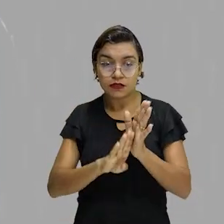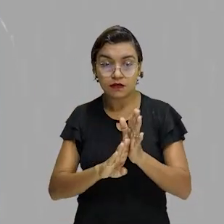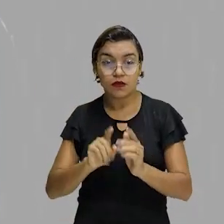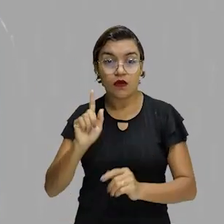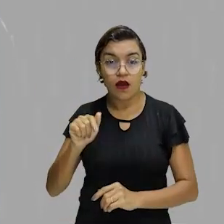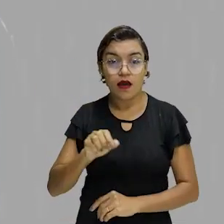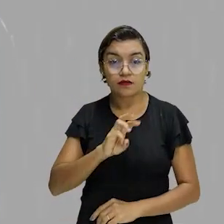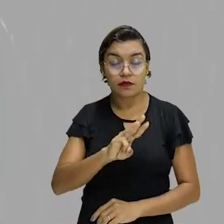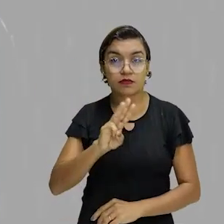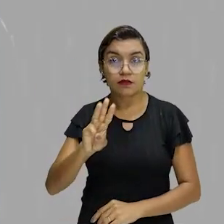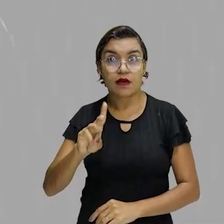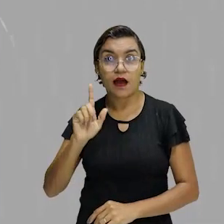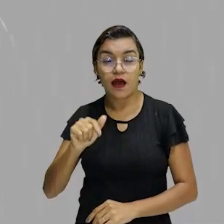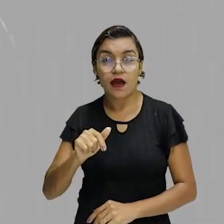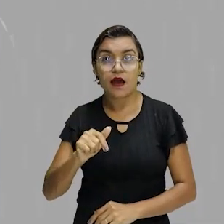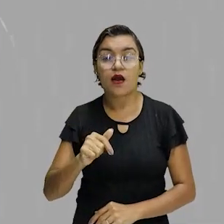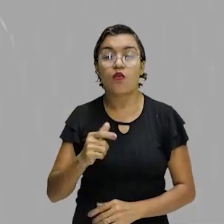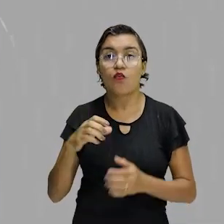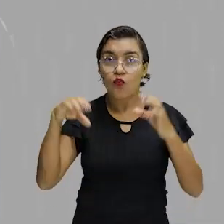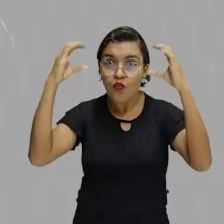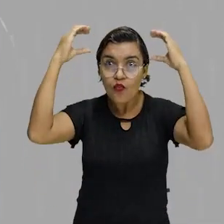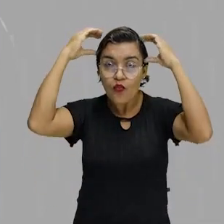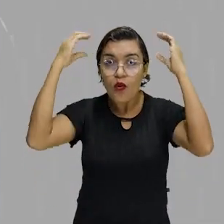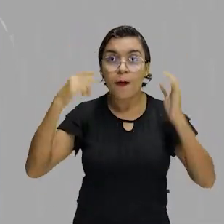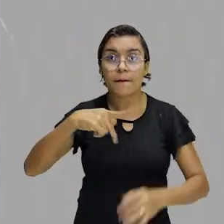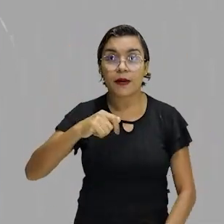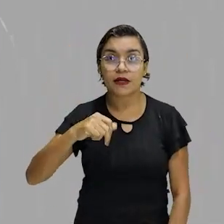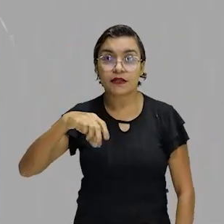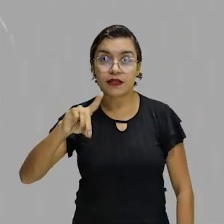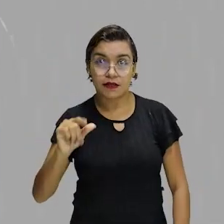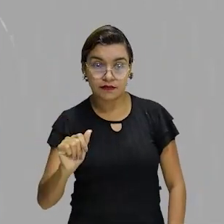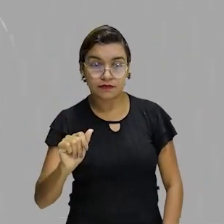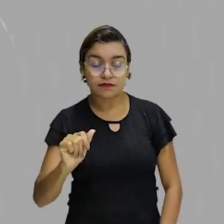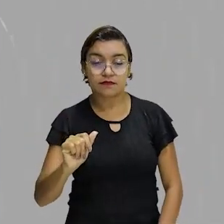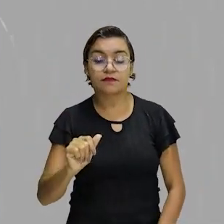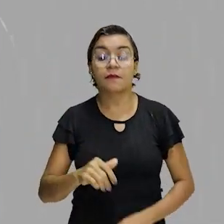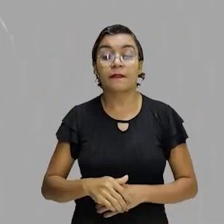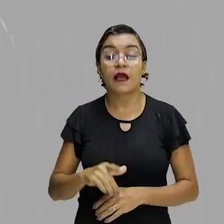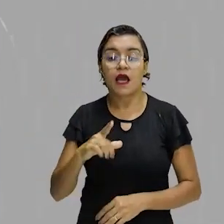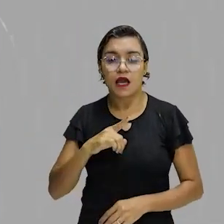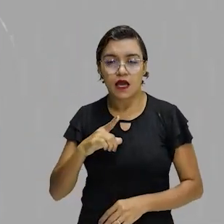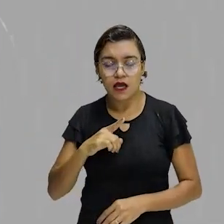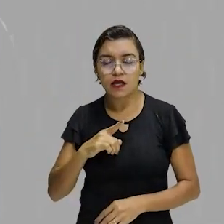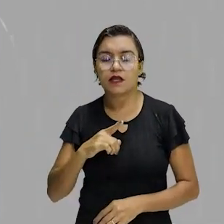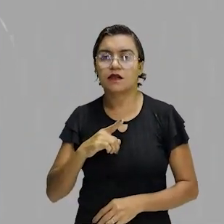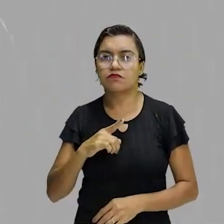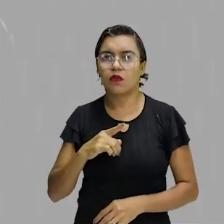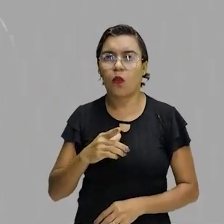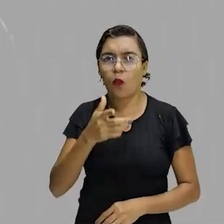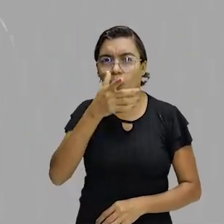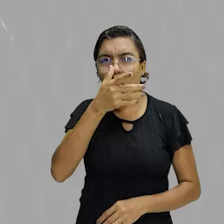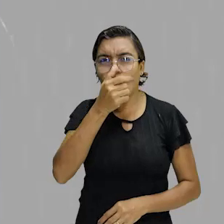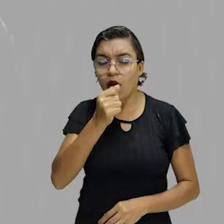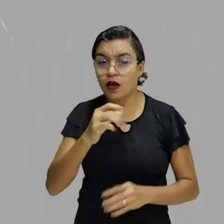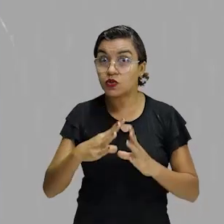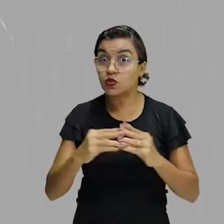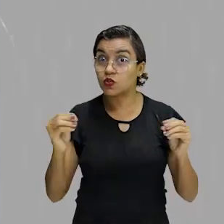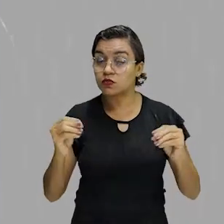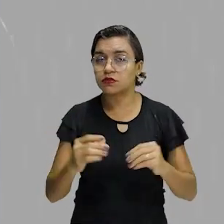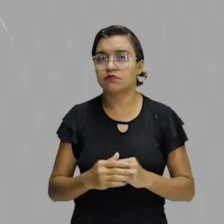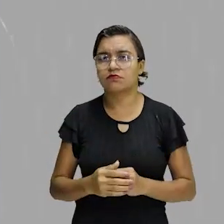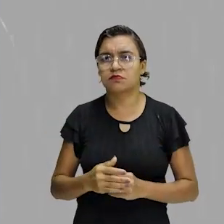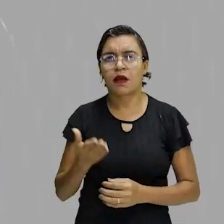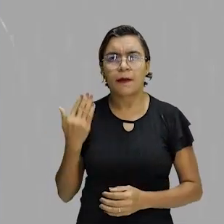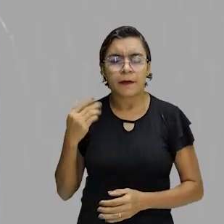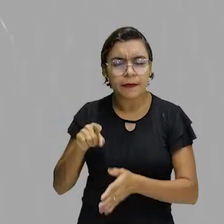panda, que é um animal, inclusive, que tem bem pouco no mundo, né? Sempre esteve muito perto de ser extinto. Se não me engano, eu fiz uma pesquisa